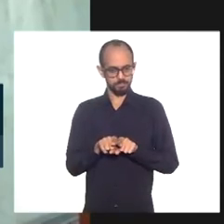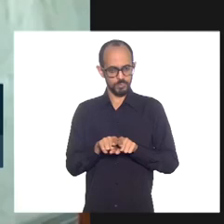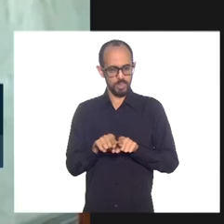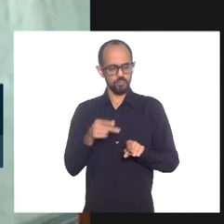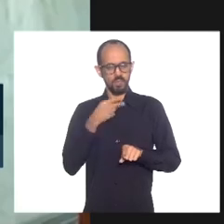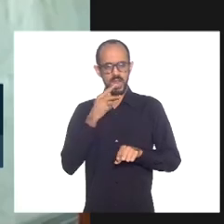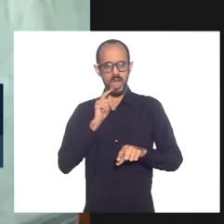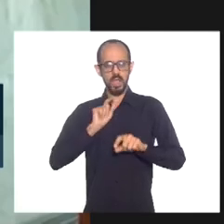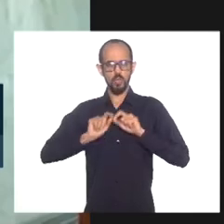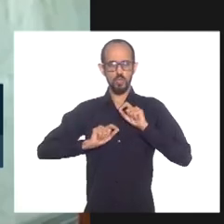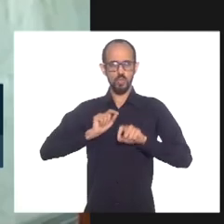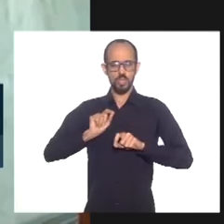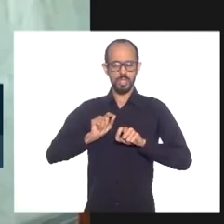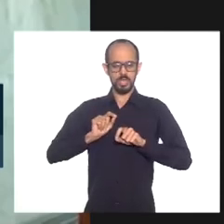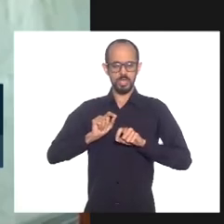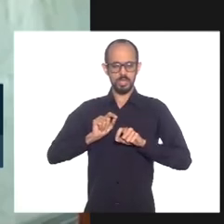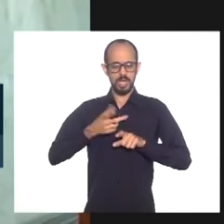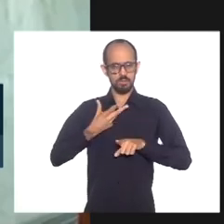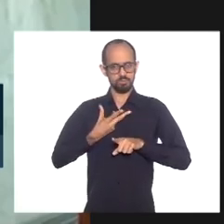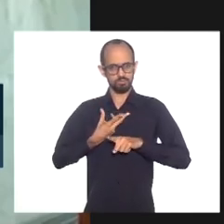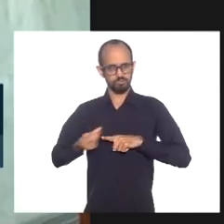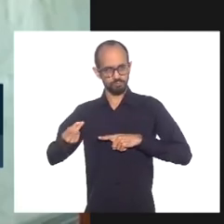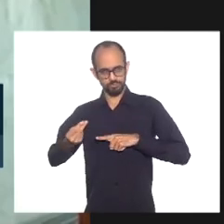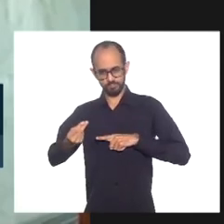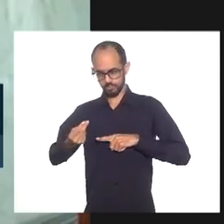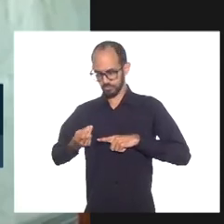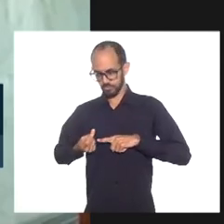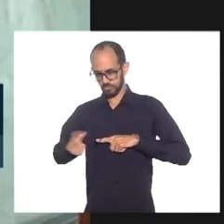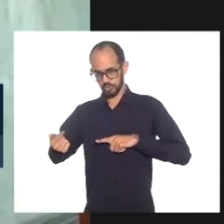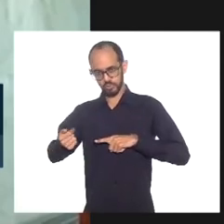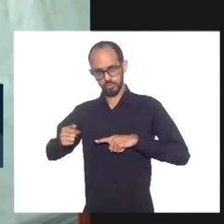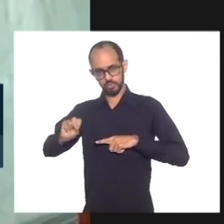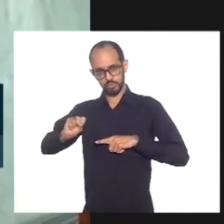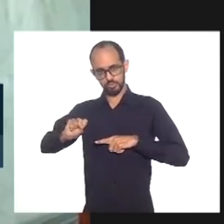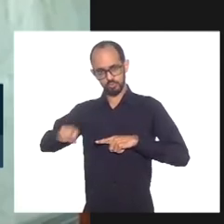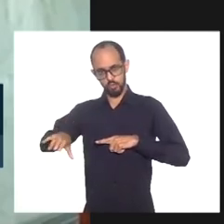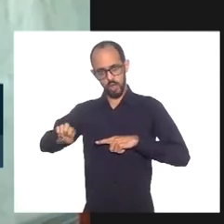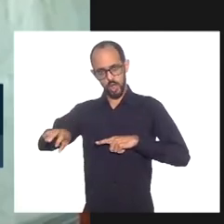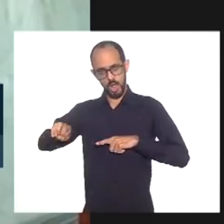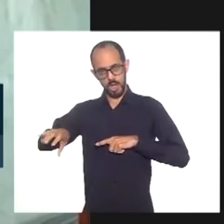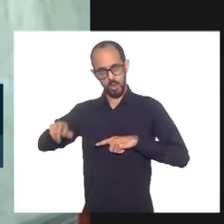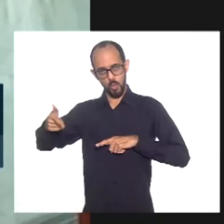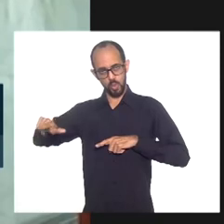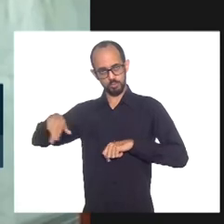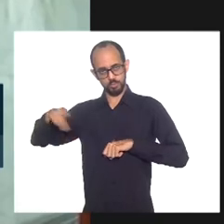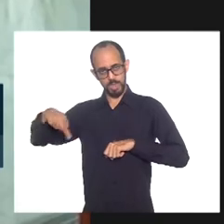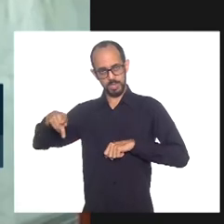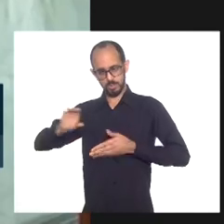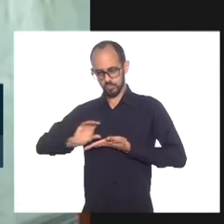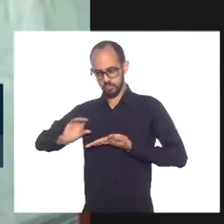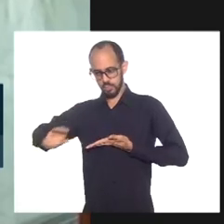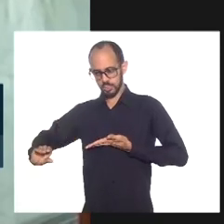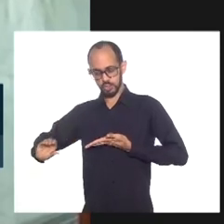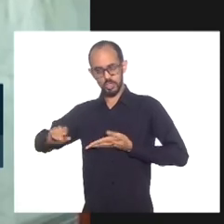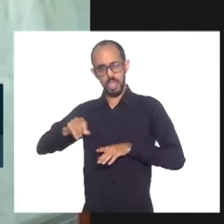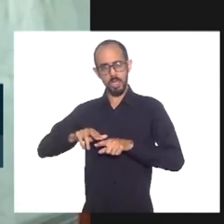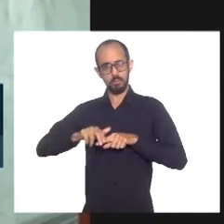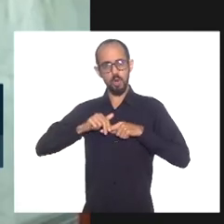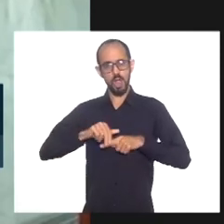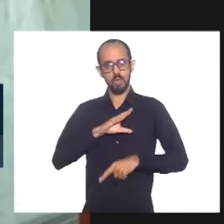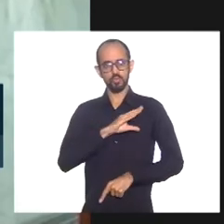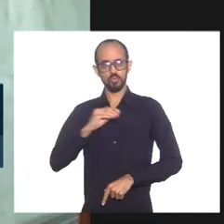alegando que a fuga desses investimentos para fora se dá muito em razão do atraso